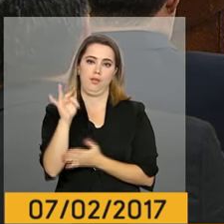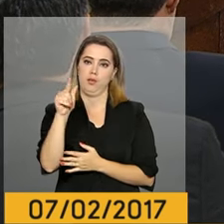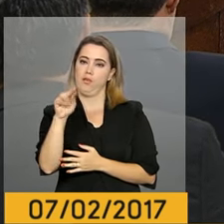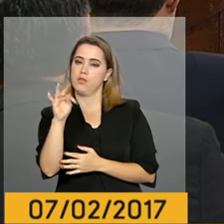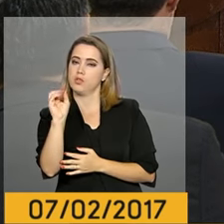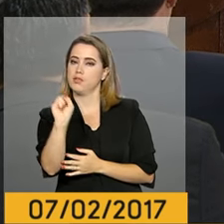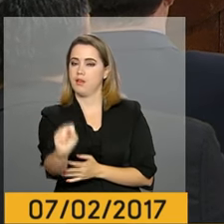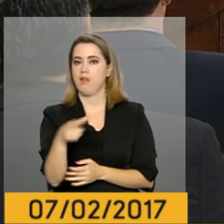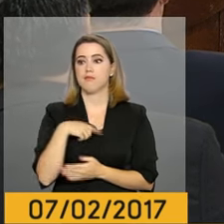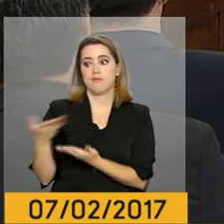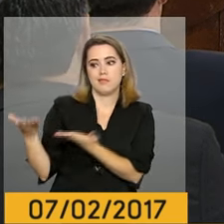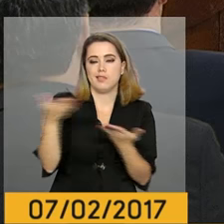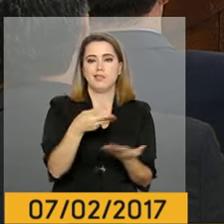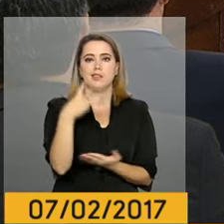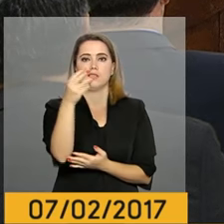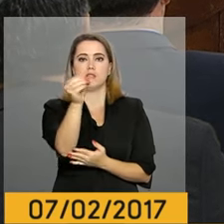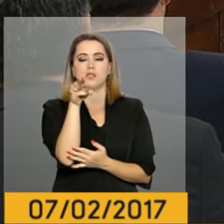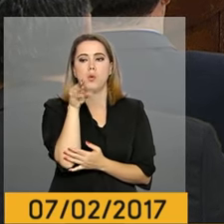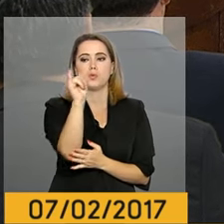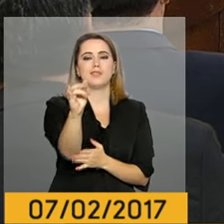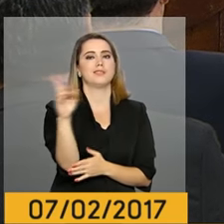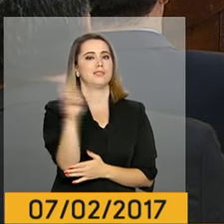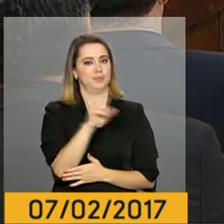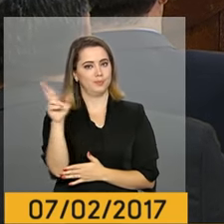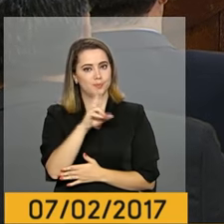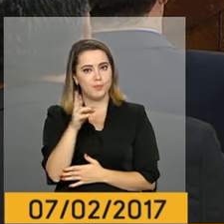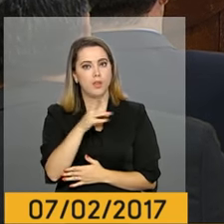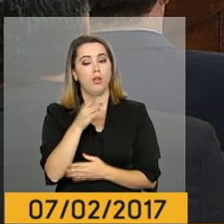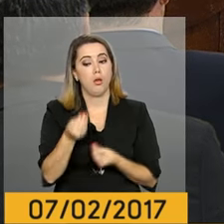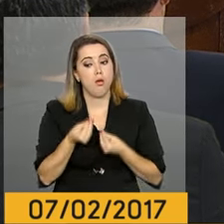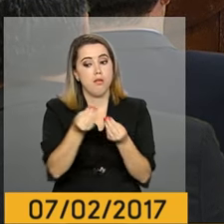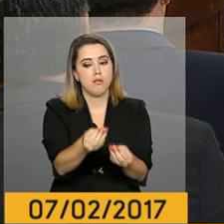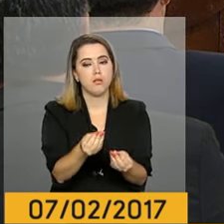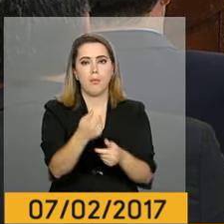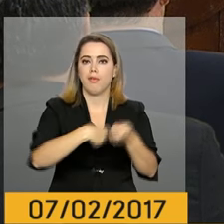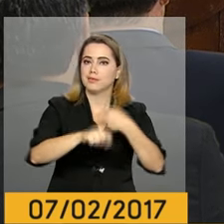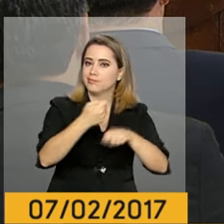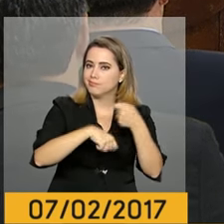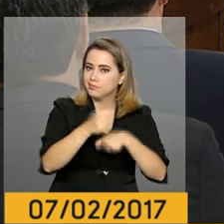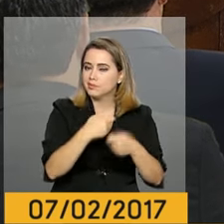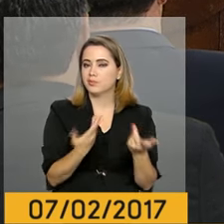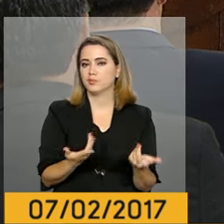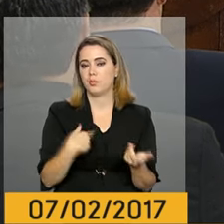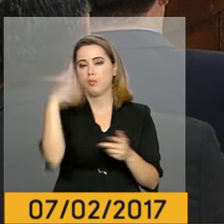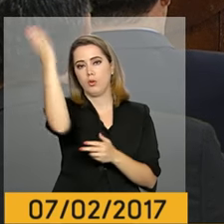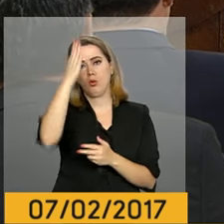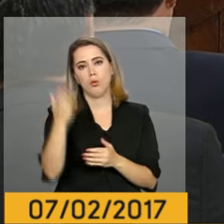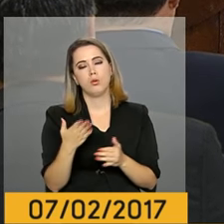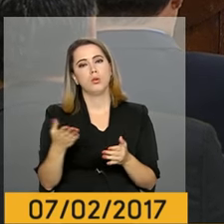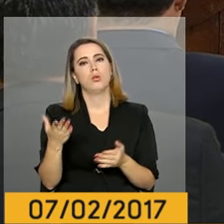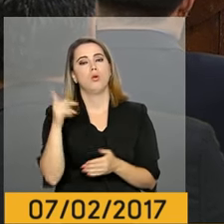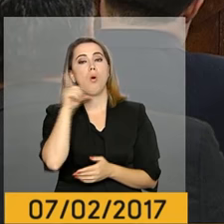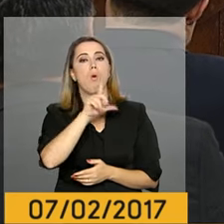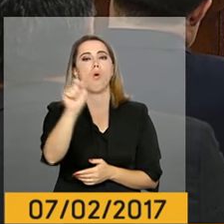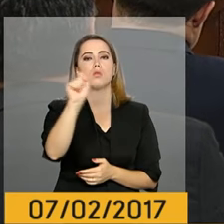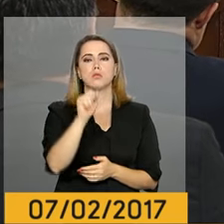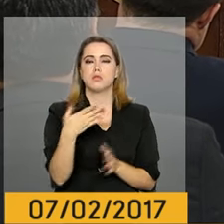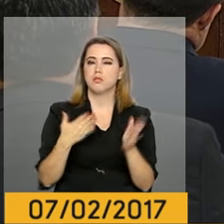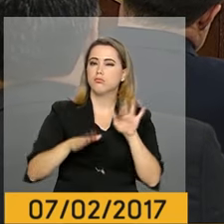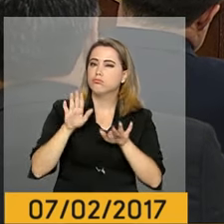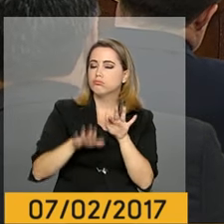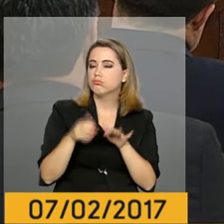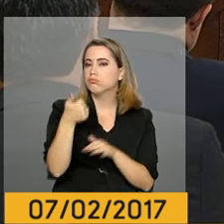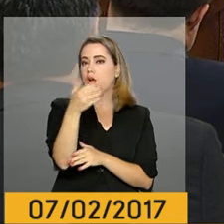deve trazer pelo menos uns 30 bilhões de reais para alimentar a economia brasileira, alcançando mais ou menos